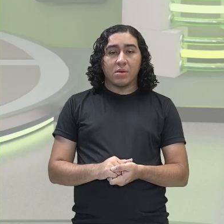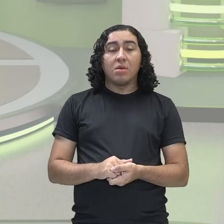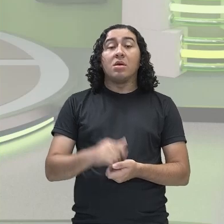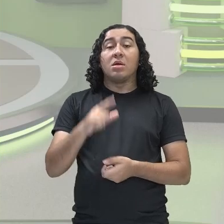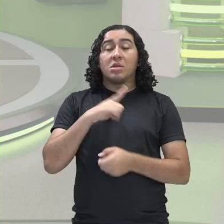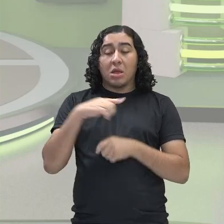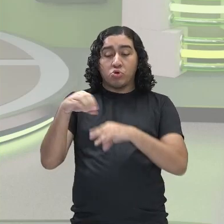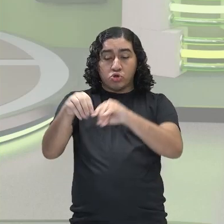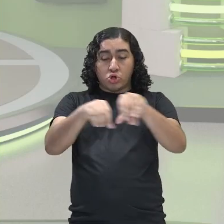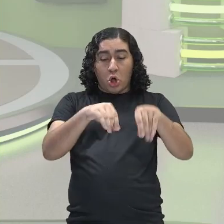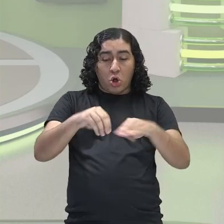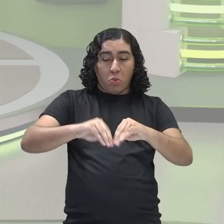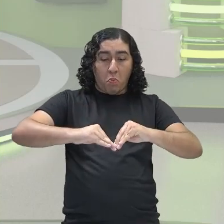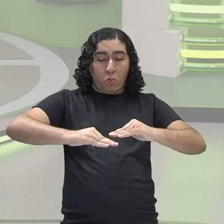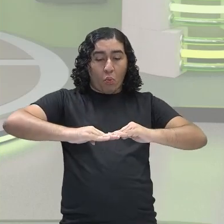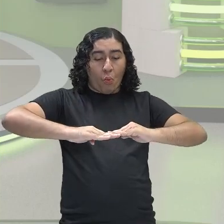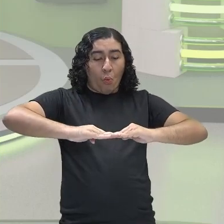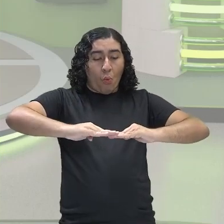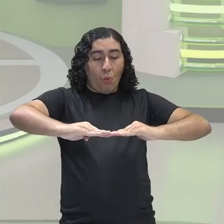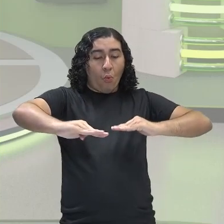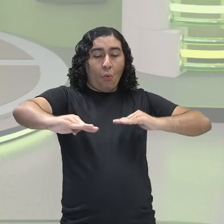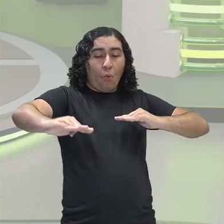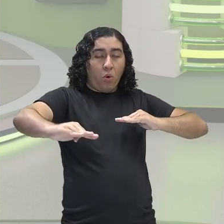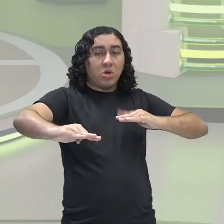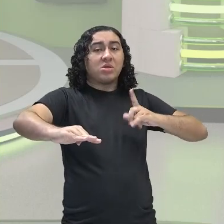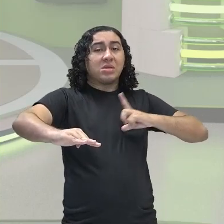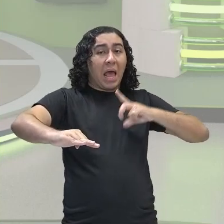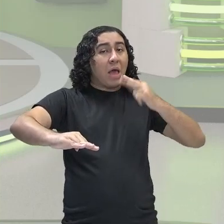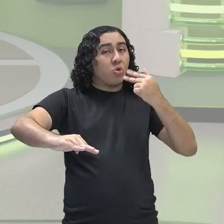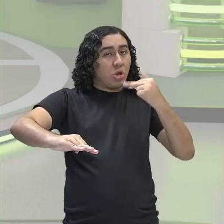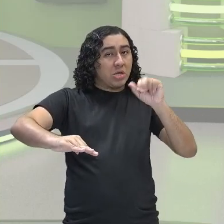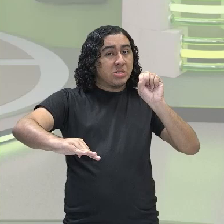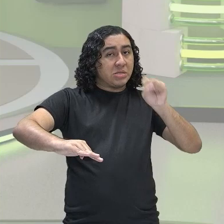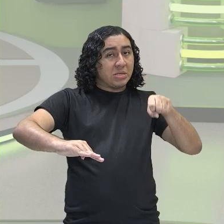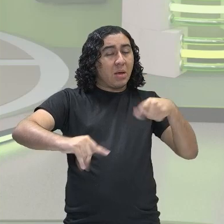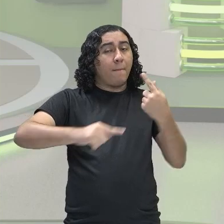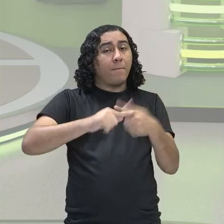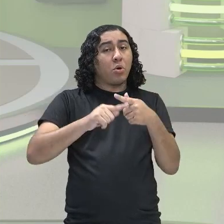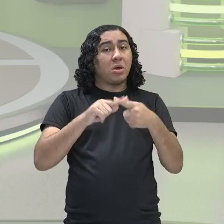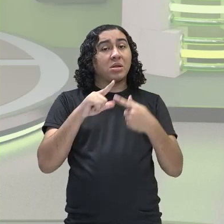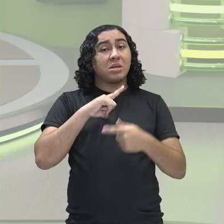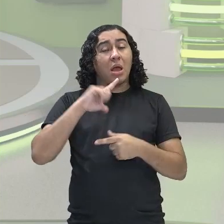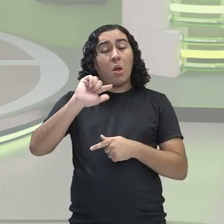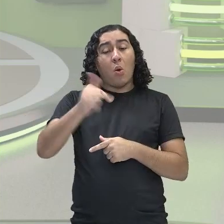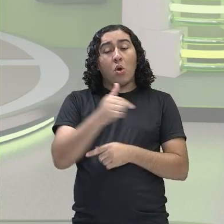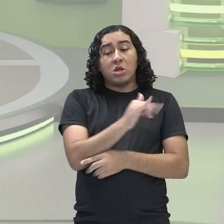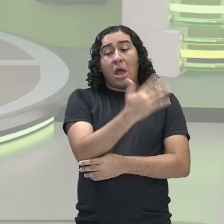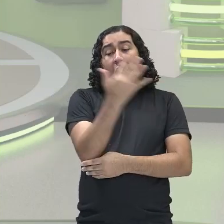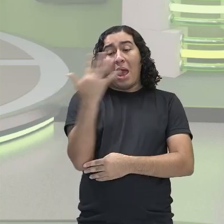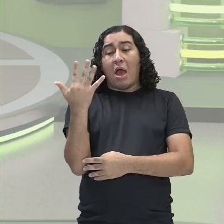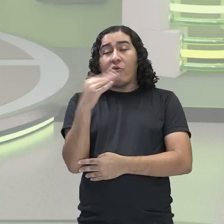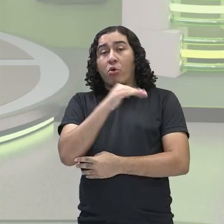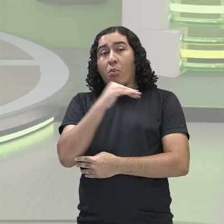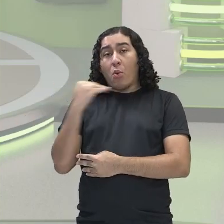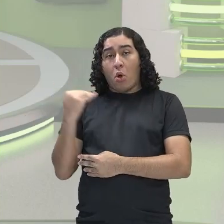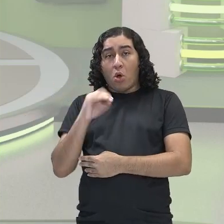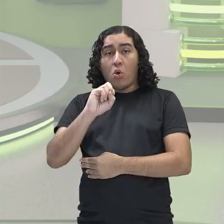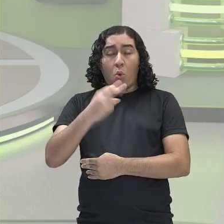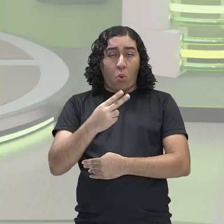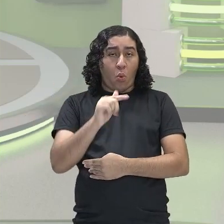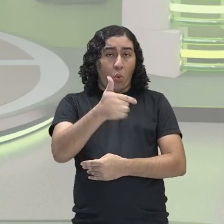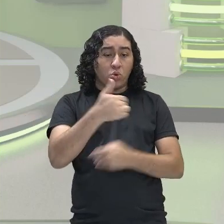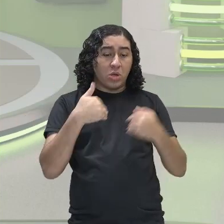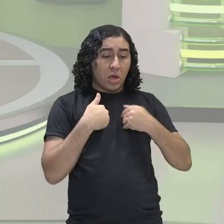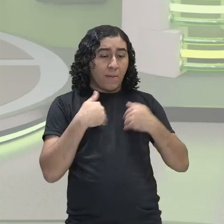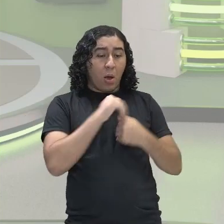rasteiro, né, onde ele vai ter uma quantidade de nutrientes devido ao processo de decomposição de vegetação ou de espécies. E aí